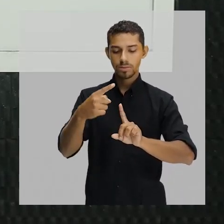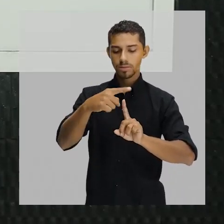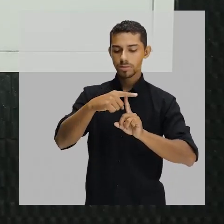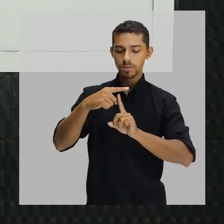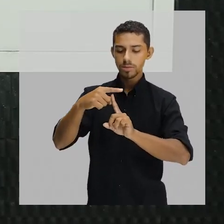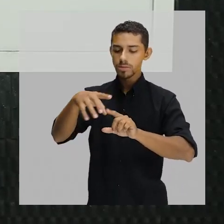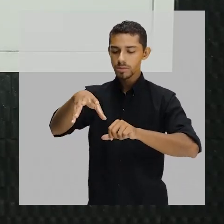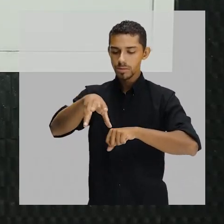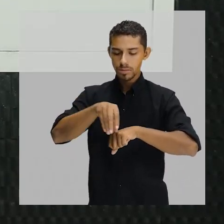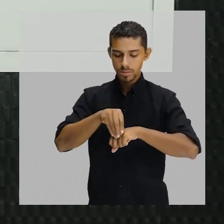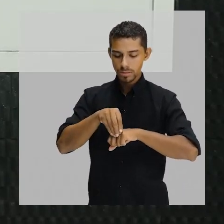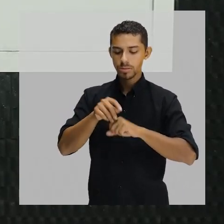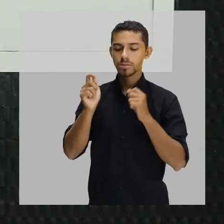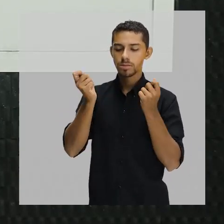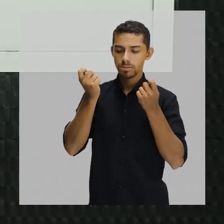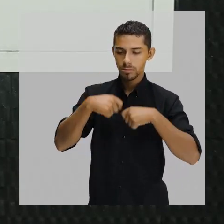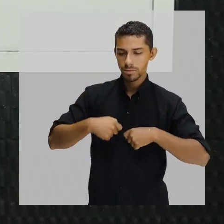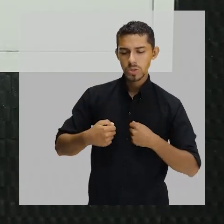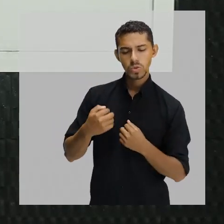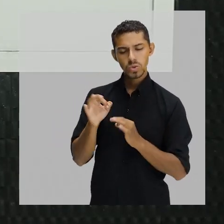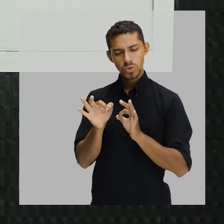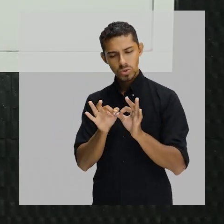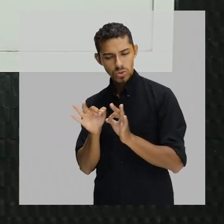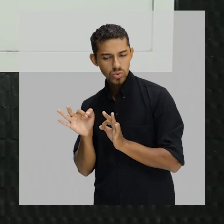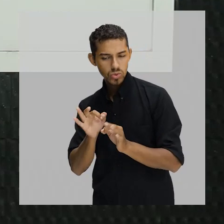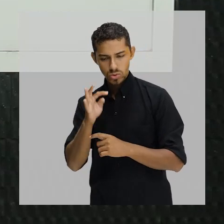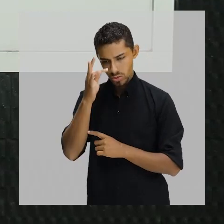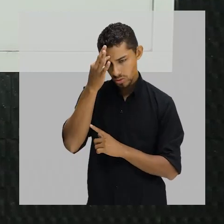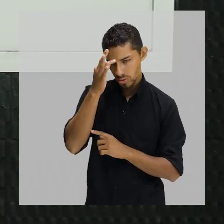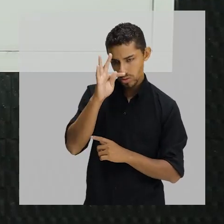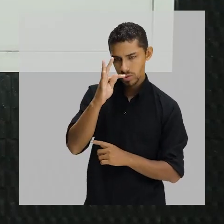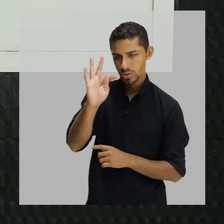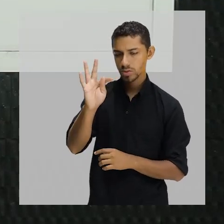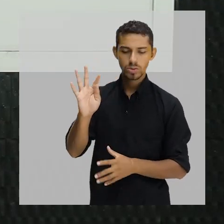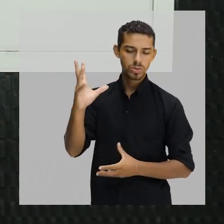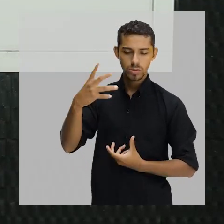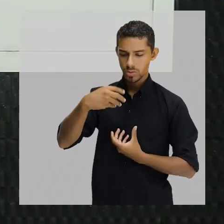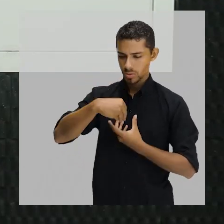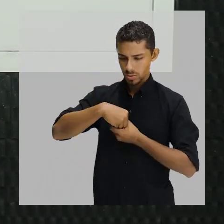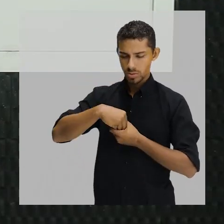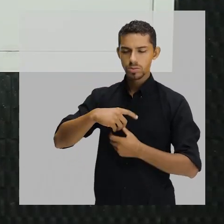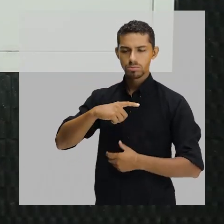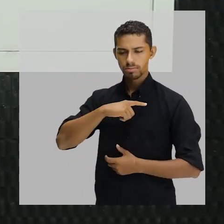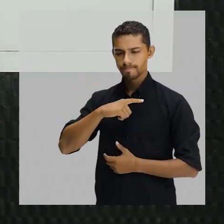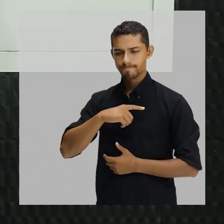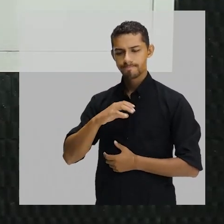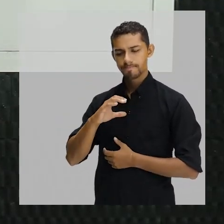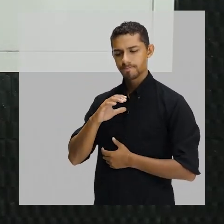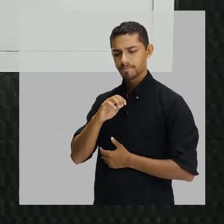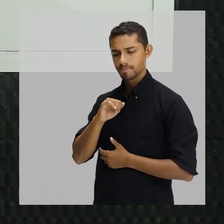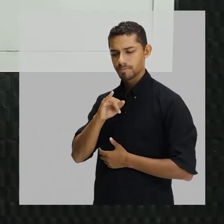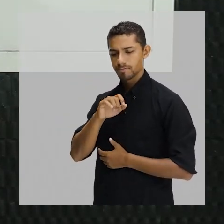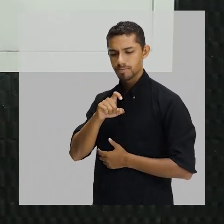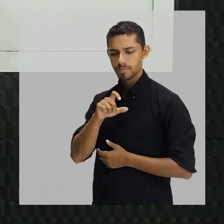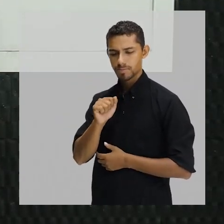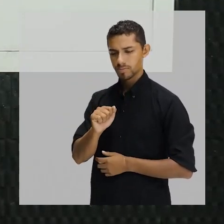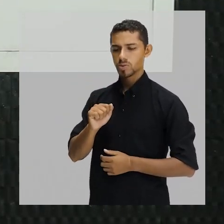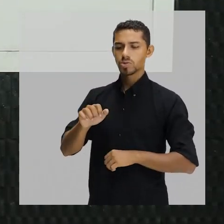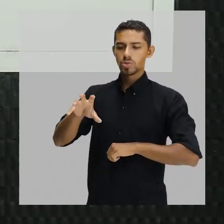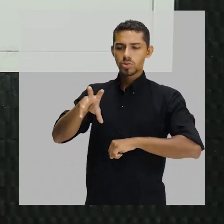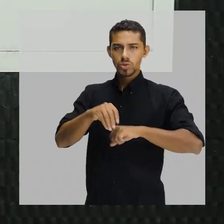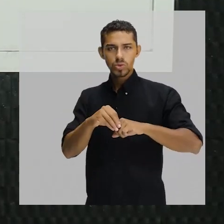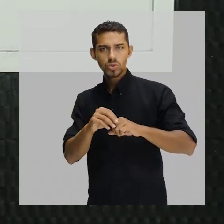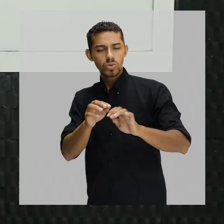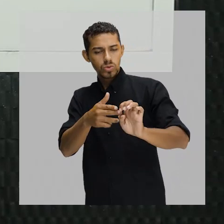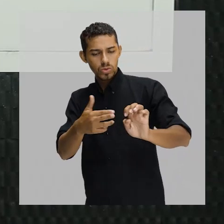vão constituir o nosso arcabouço teórico, a nossa caixa, né, de conhecimento, aqueles